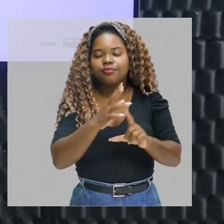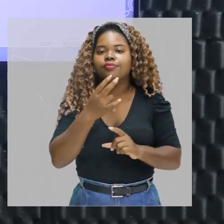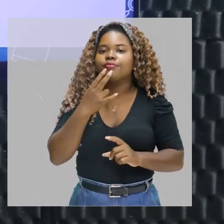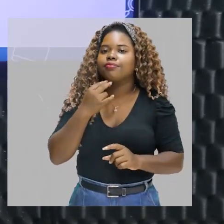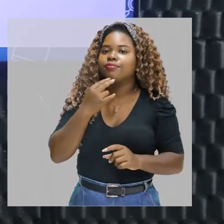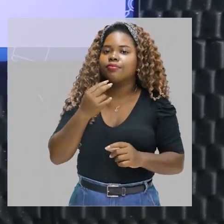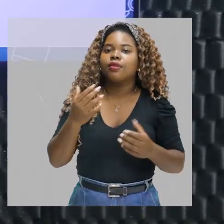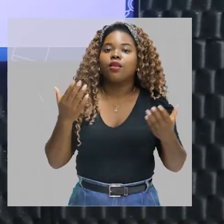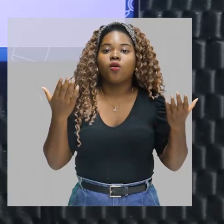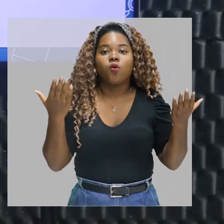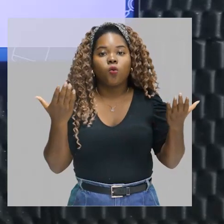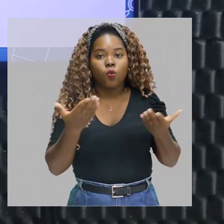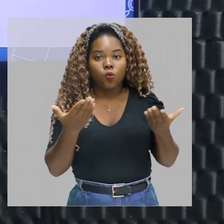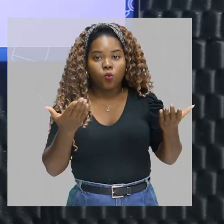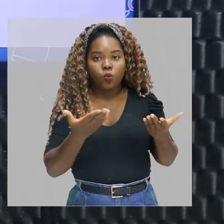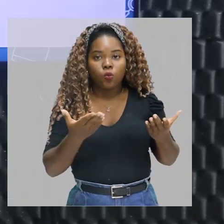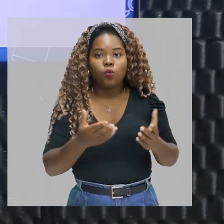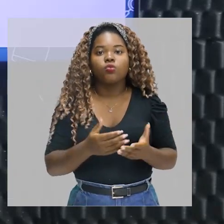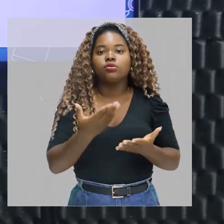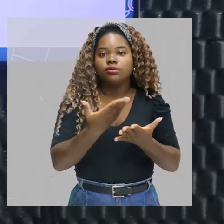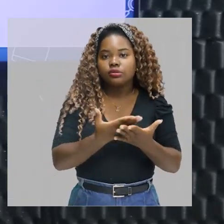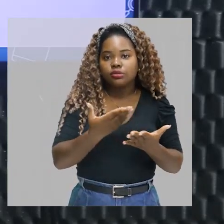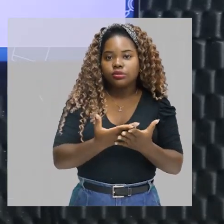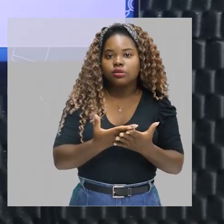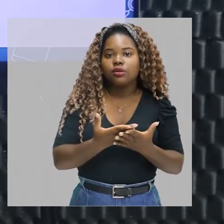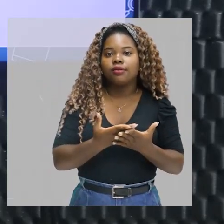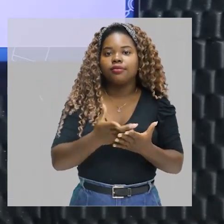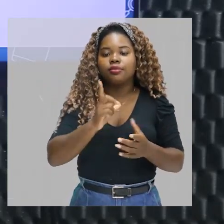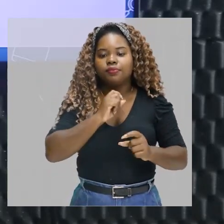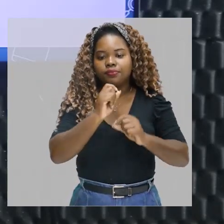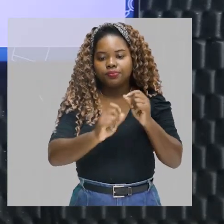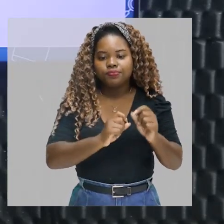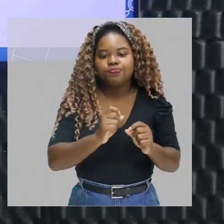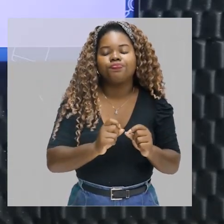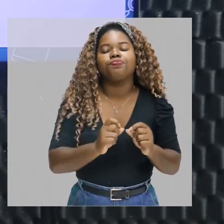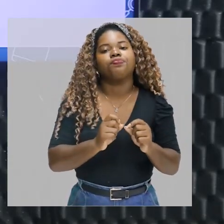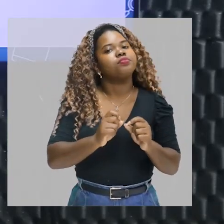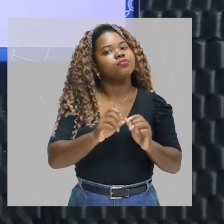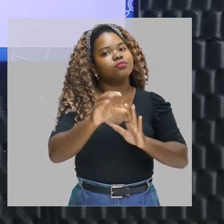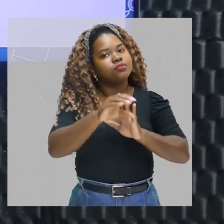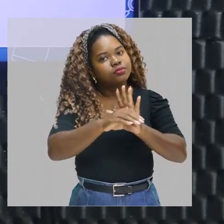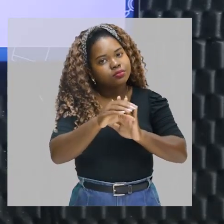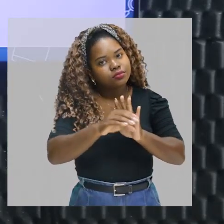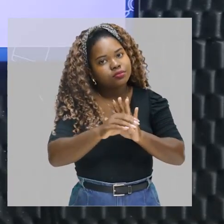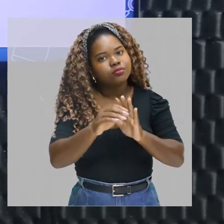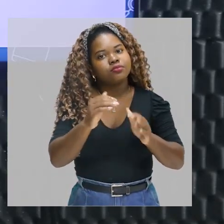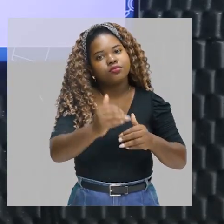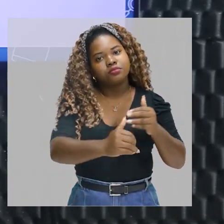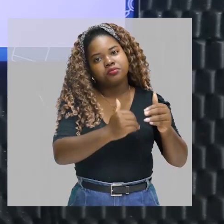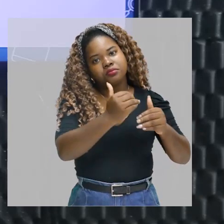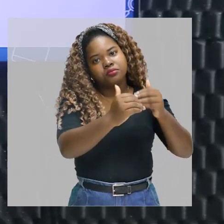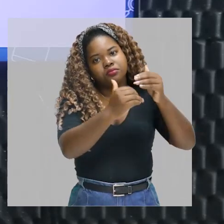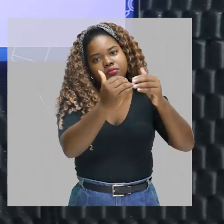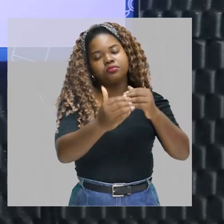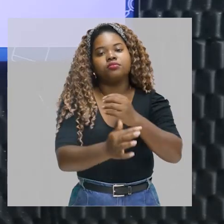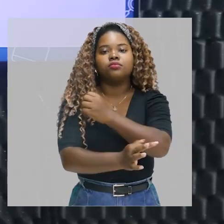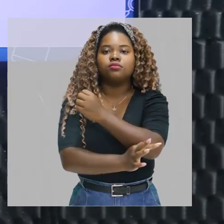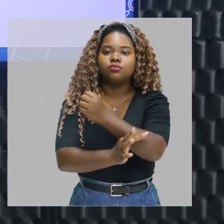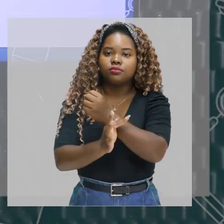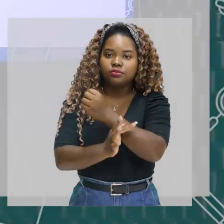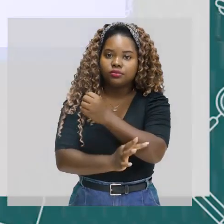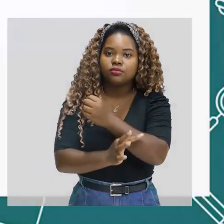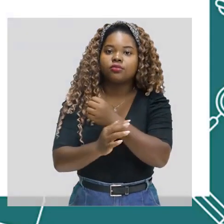aula de hoje nós vamos falar sobre a história e a evolução da física, né? Vamos entender, né, essa ciência, né,